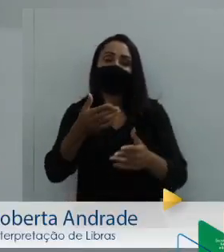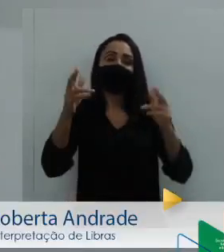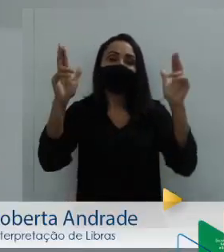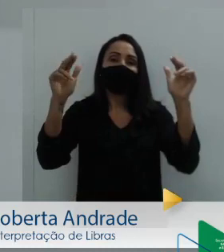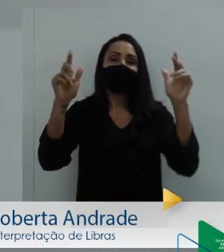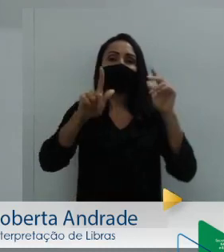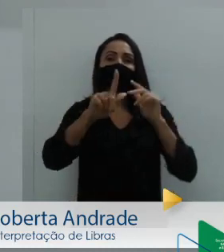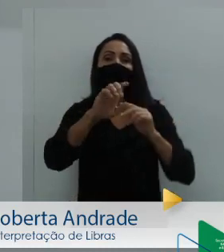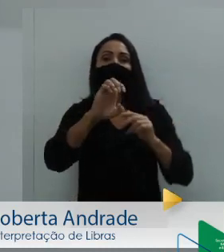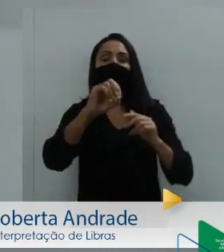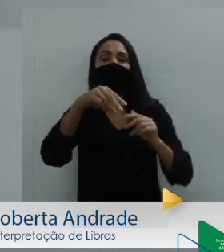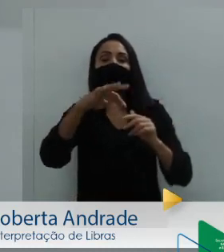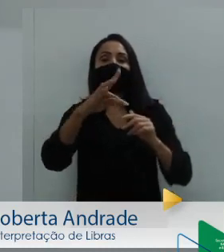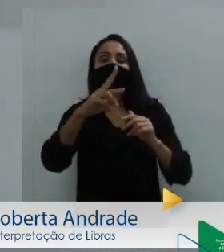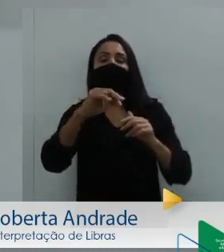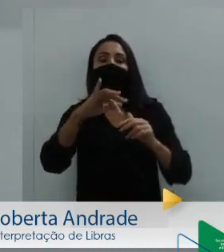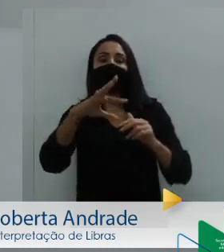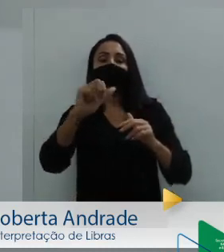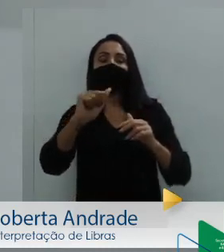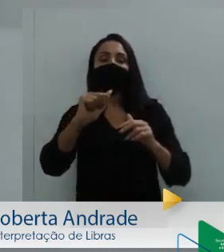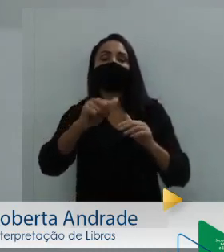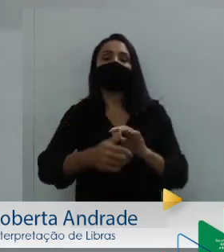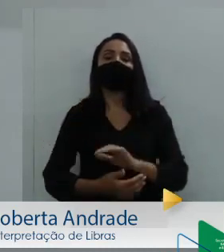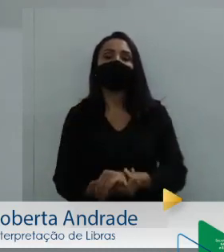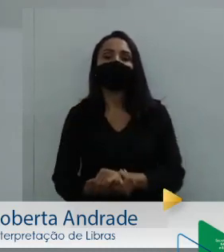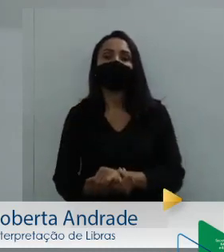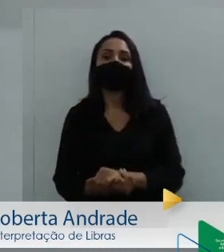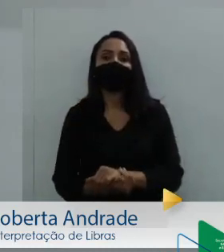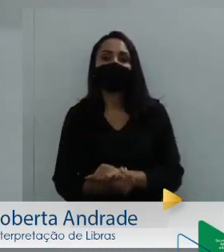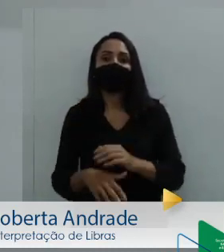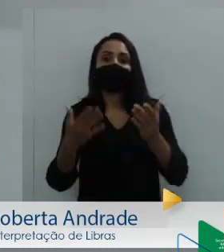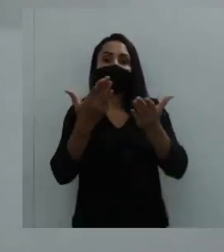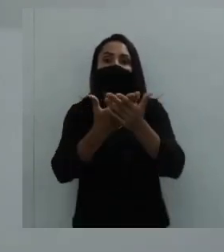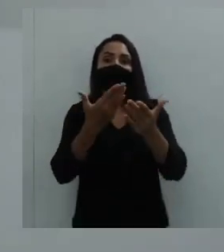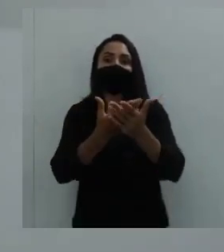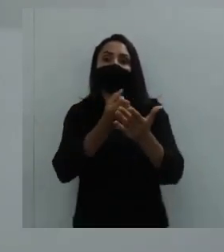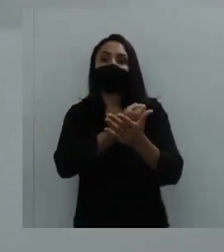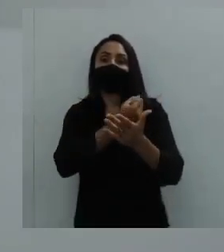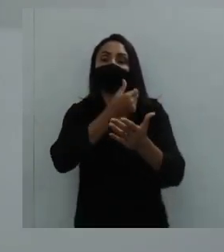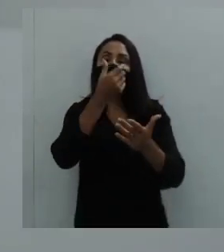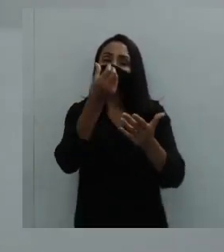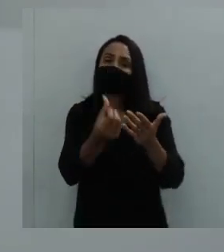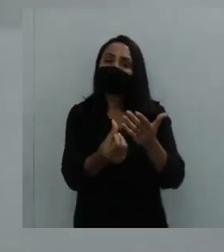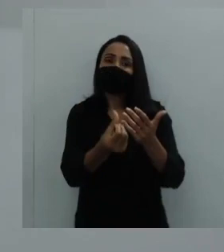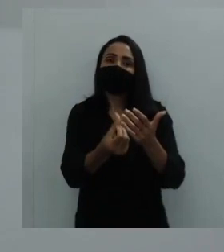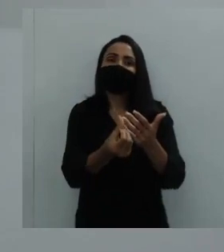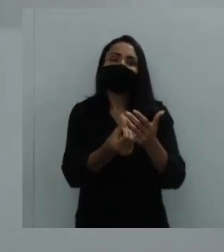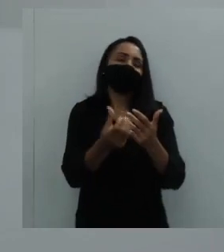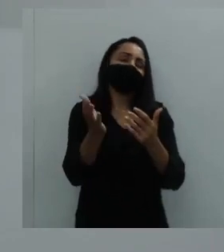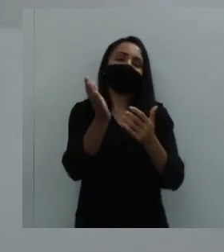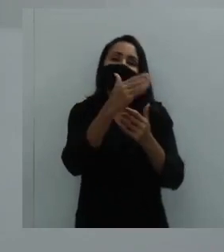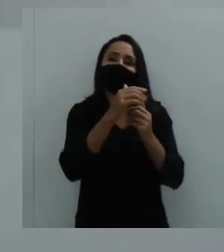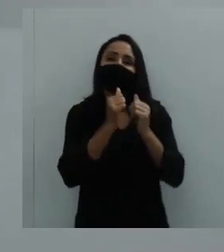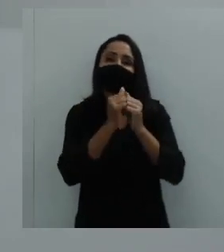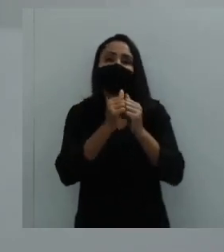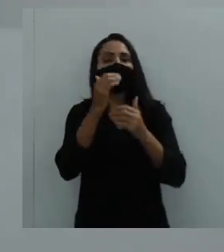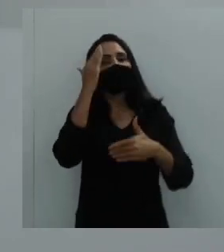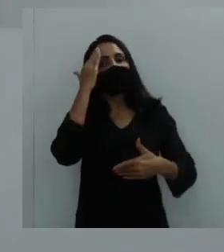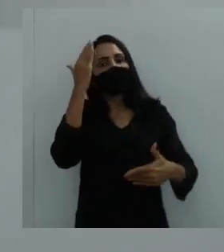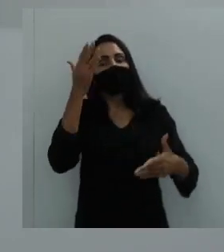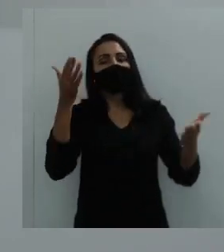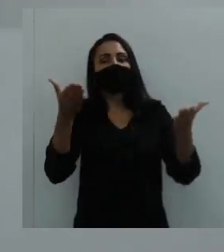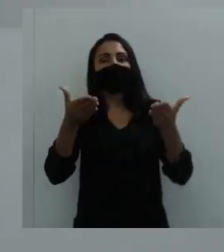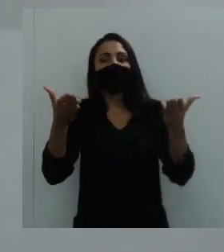assunto geometria, mais voltado para geometria analítica, a aula de número 6. Fica ligado. E tem um agradecimento